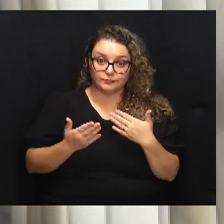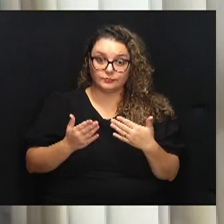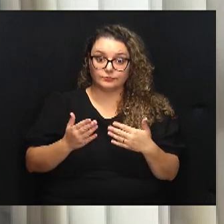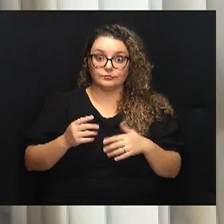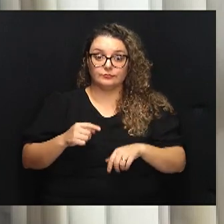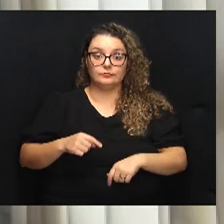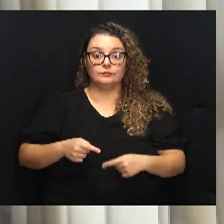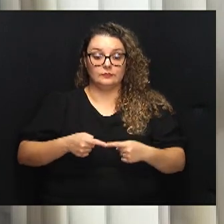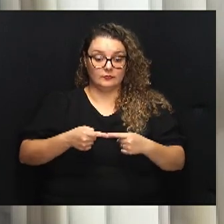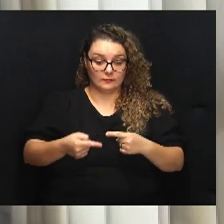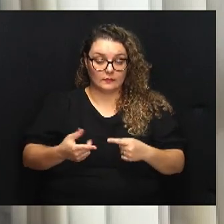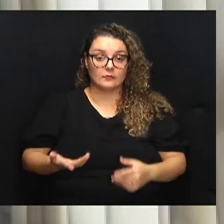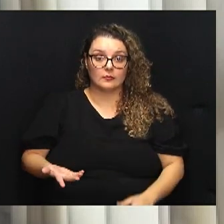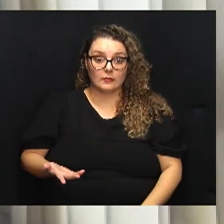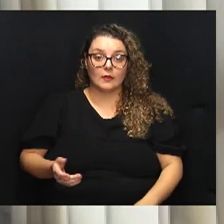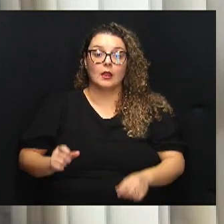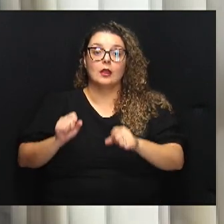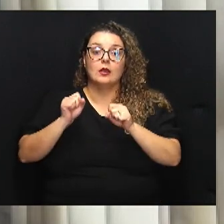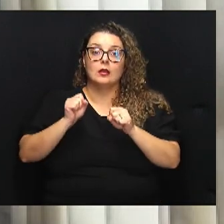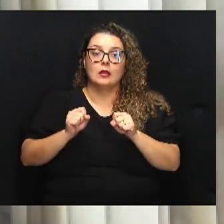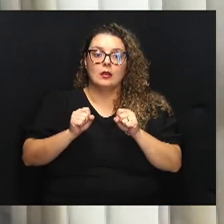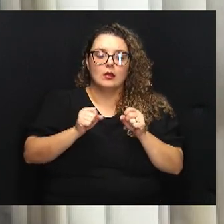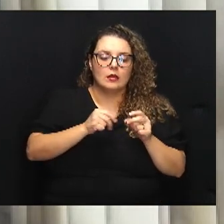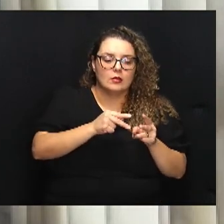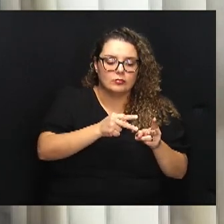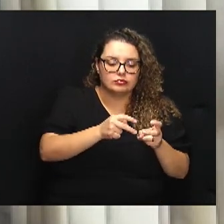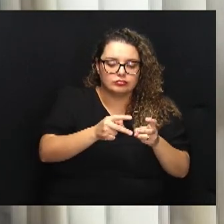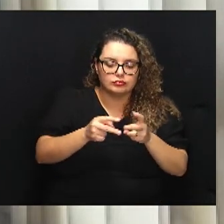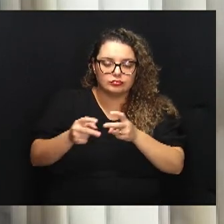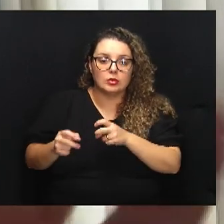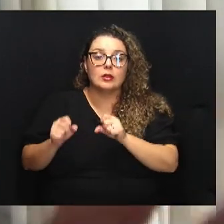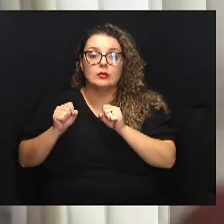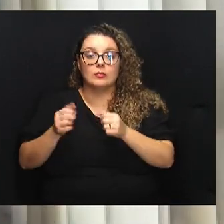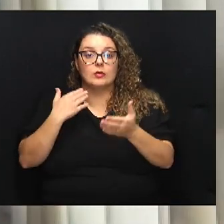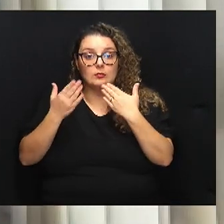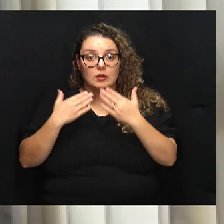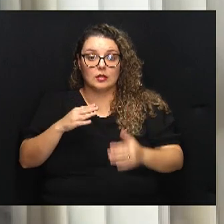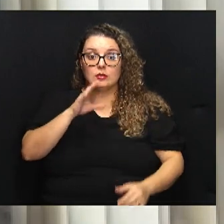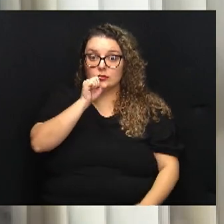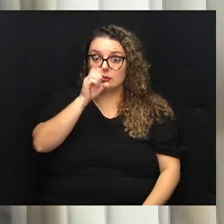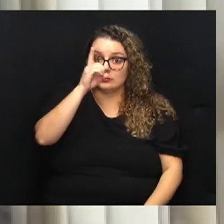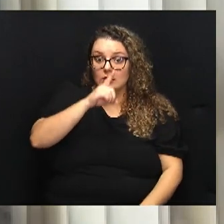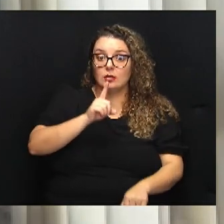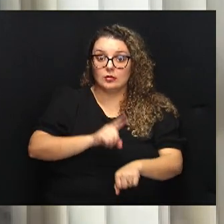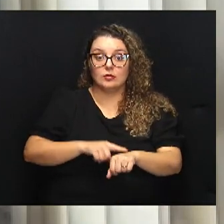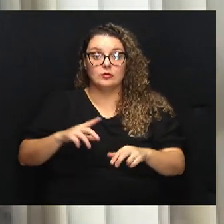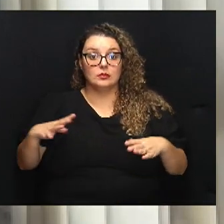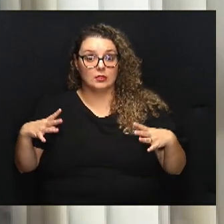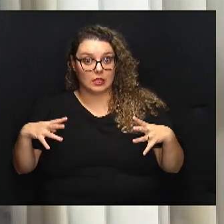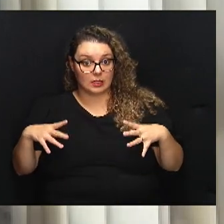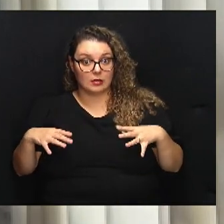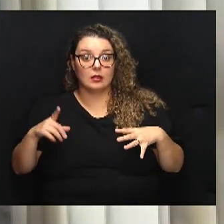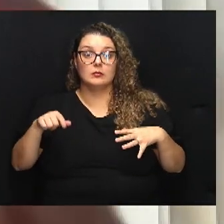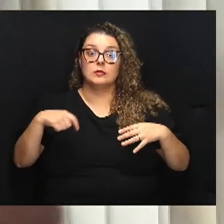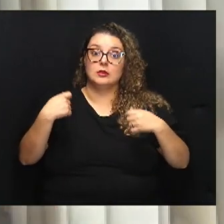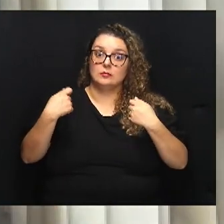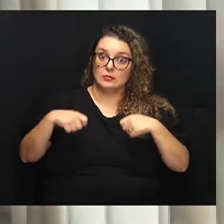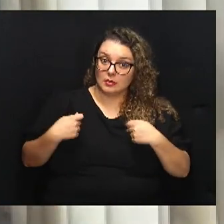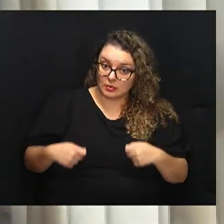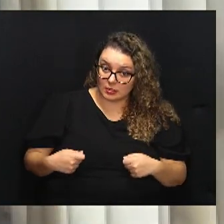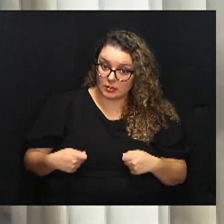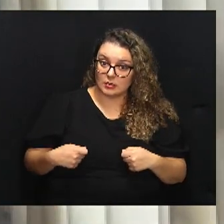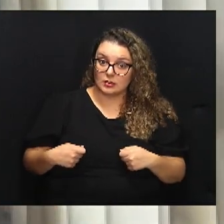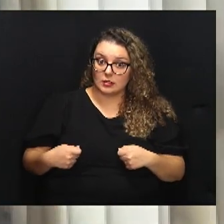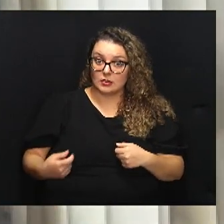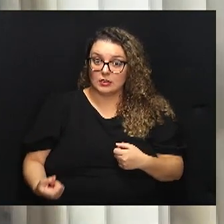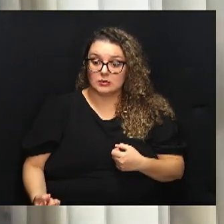a semana, você pode fazer isso aos finais de semana, quando você tiver o seu tempo de folga. É necessário esse